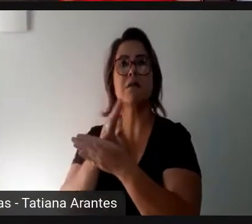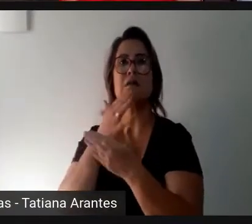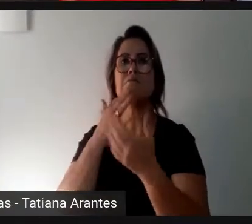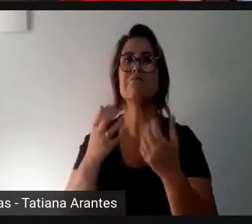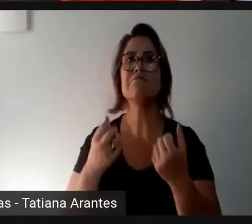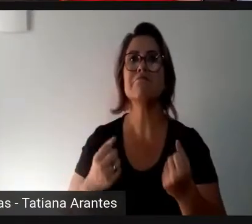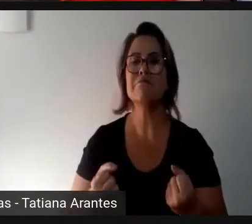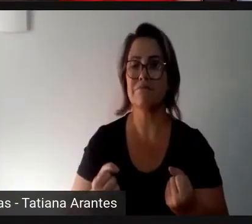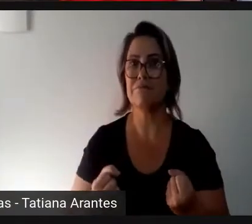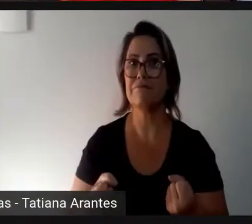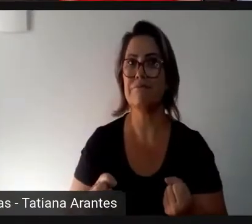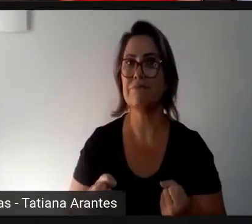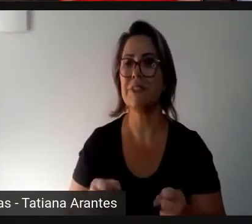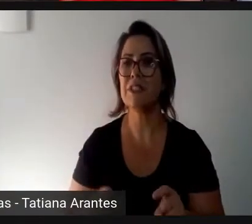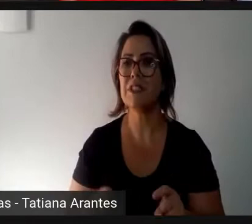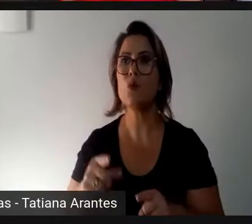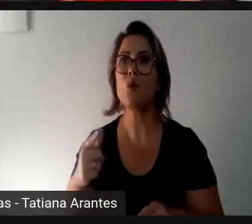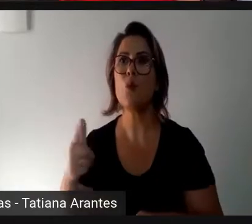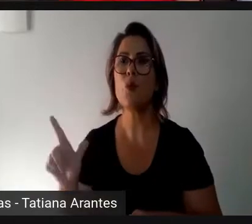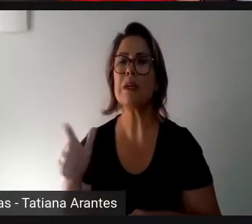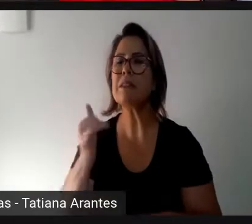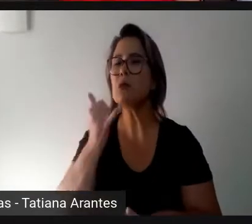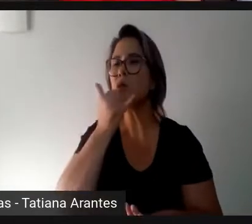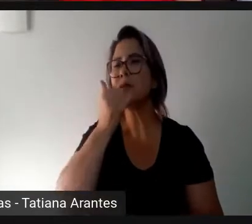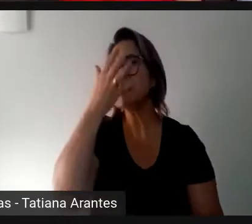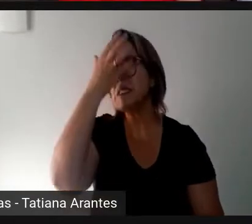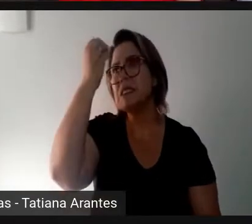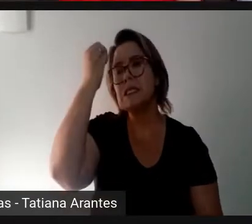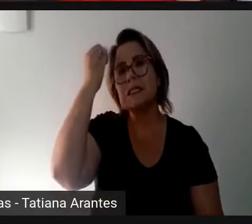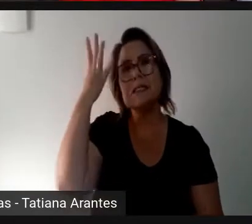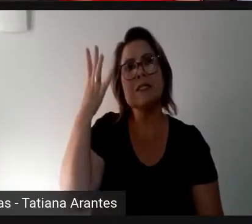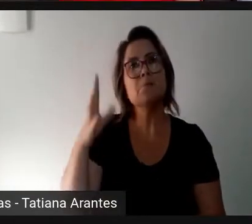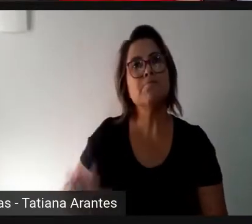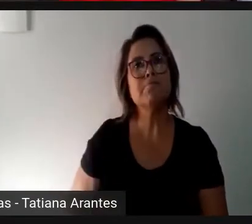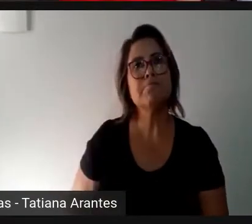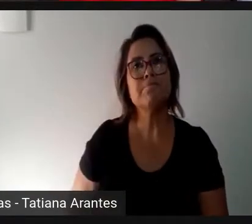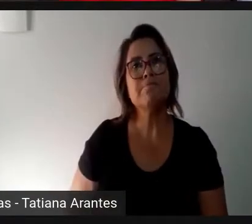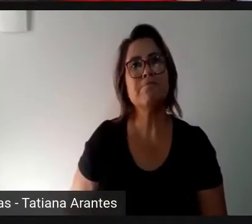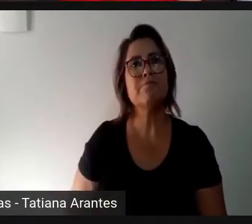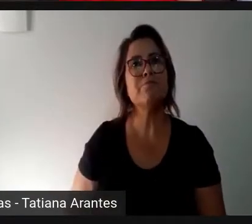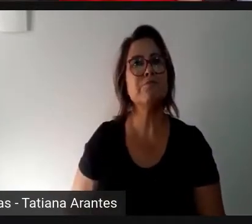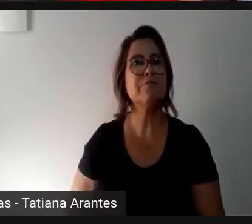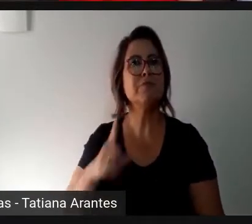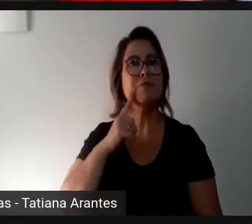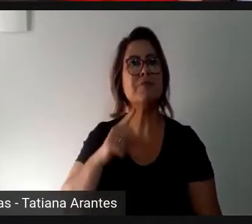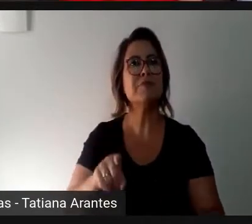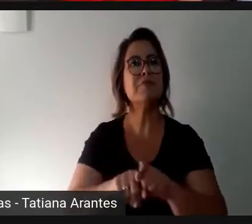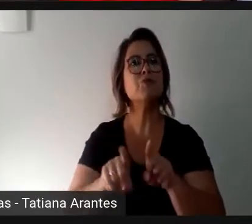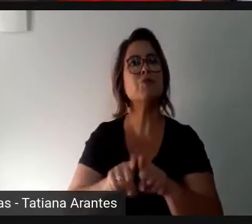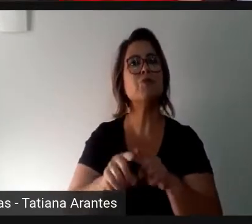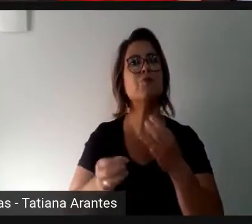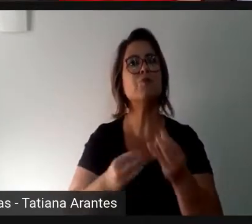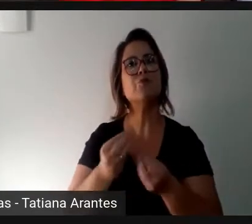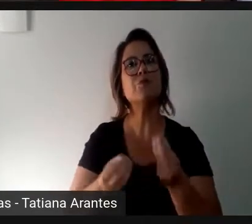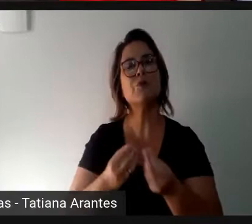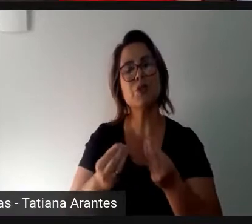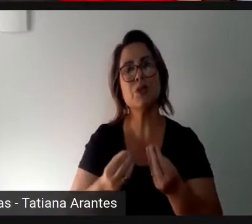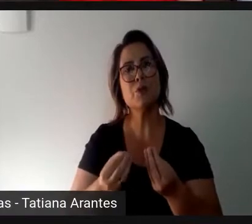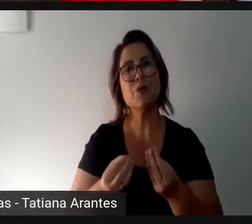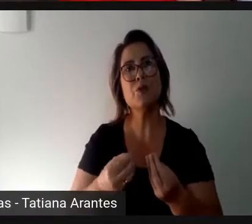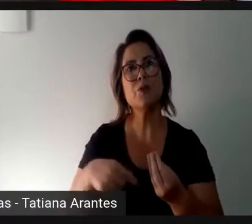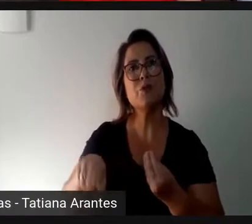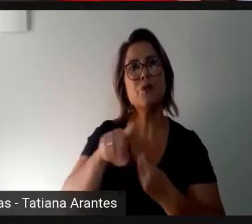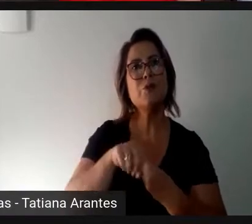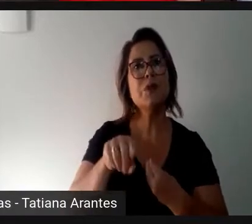já há, tinha outro que eu não estou me lembrando agora. Mas feita essa breve introdução, a gente quer ouvir aqui os nossos estrelas, né, o